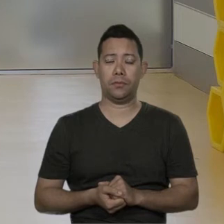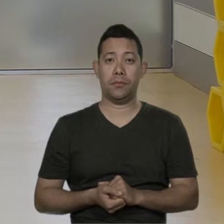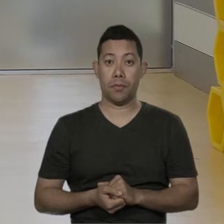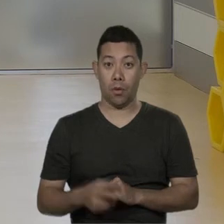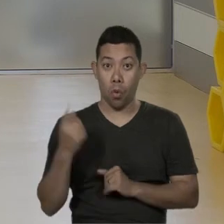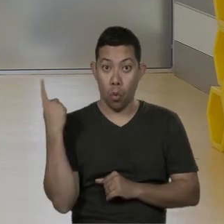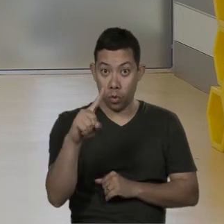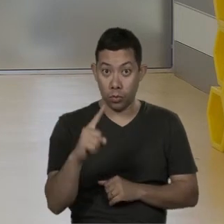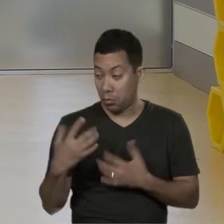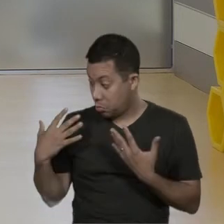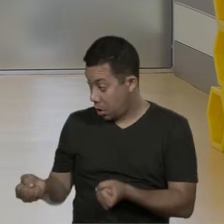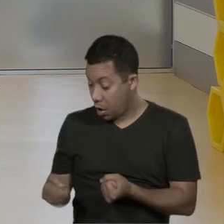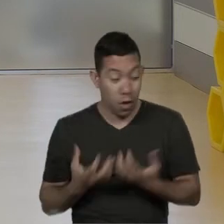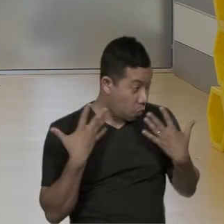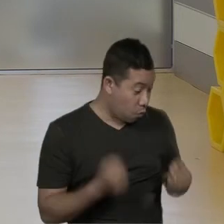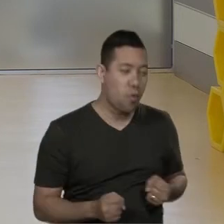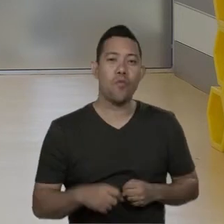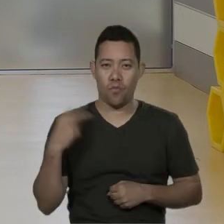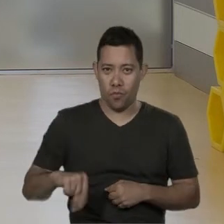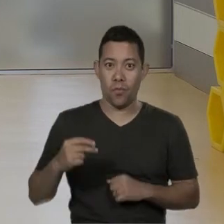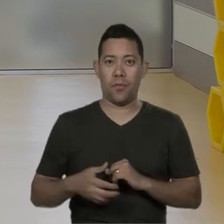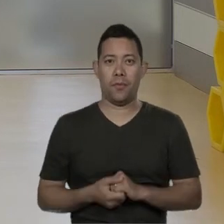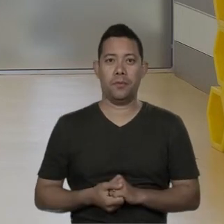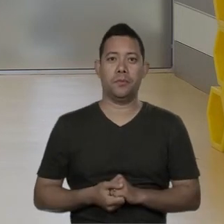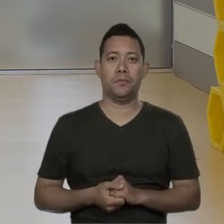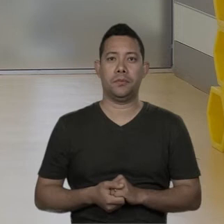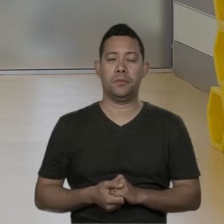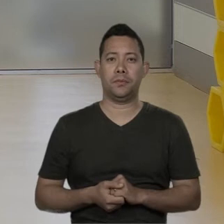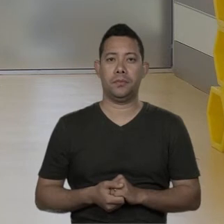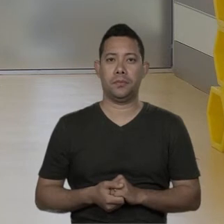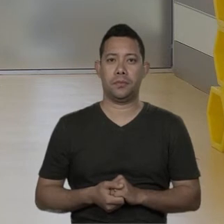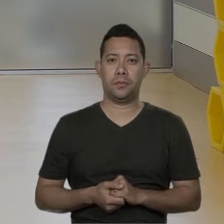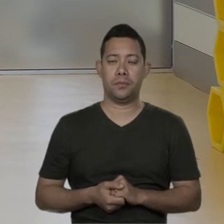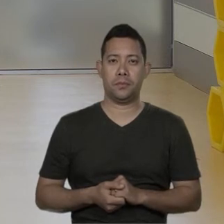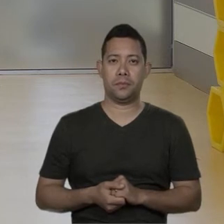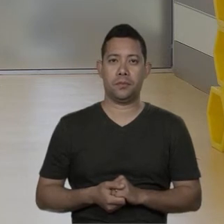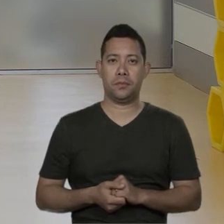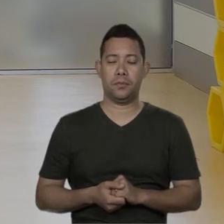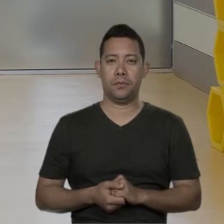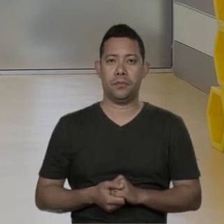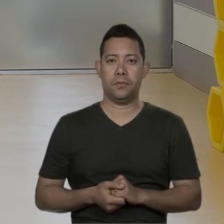Vamos para a última, Vivi? 6 de 6? Bora! Bora lá, mais 15 segundinhos a gente vem para ela.